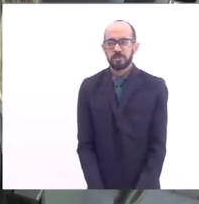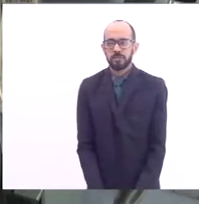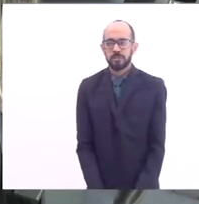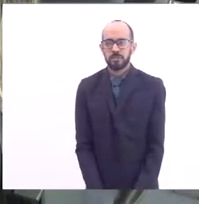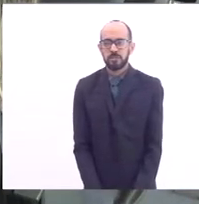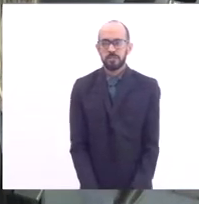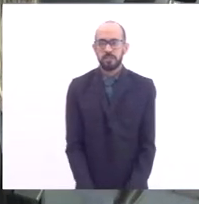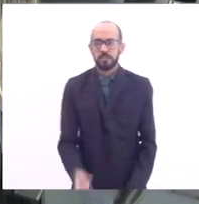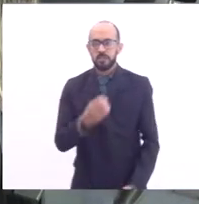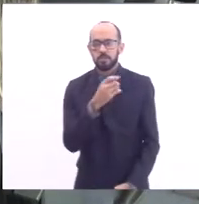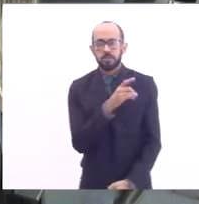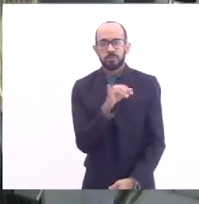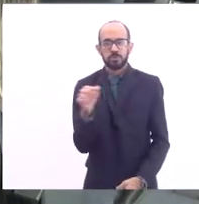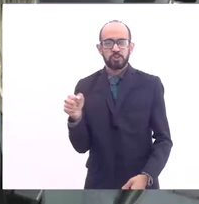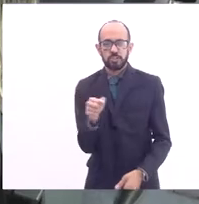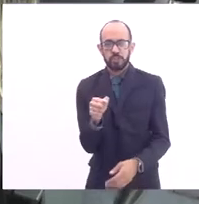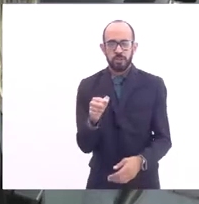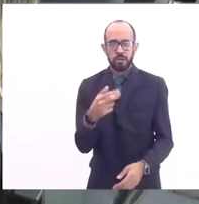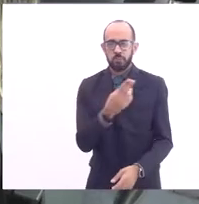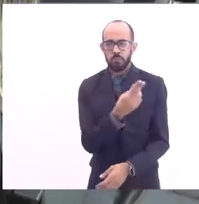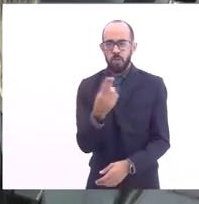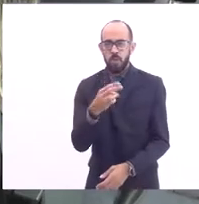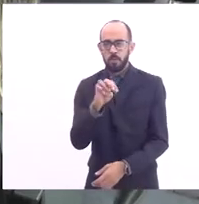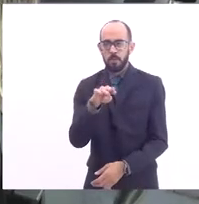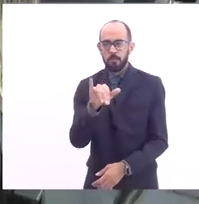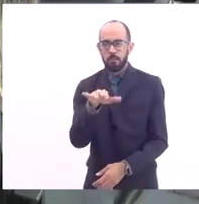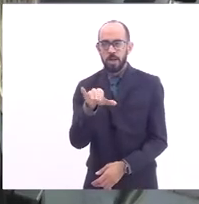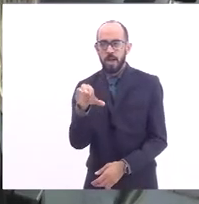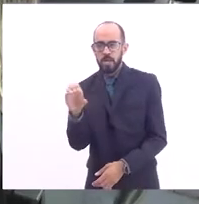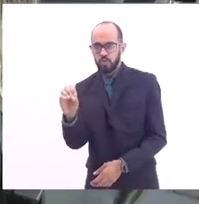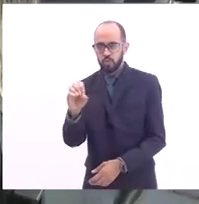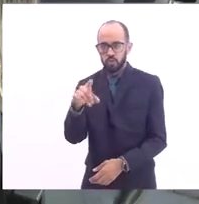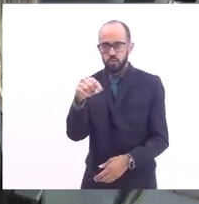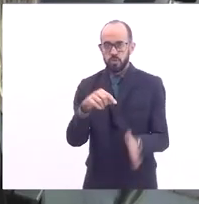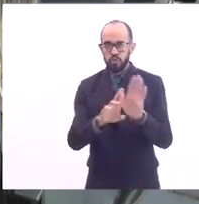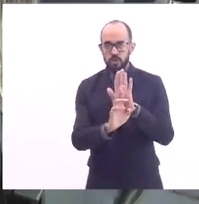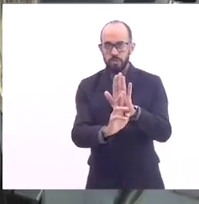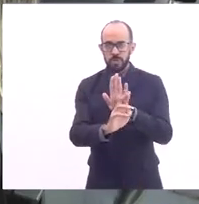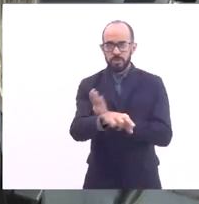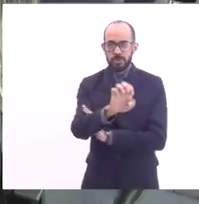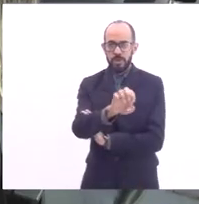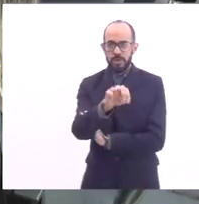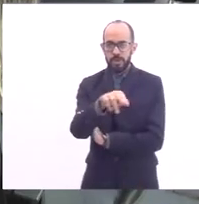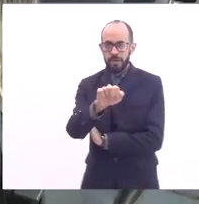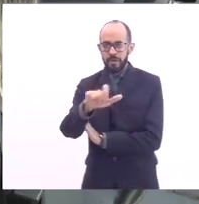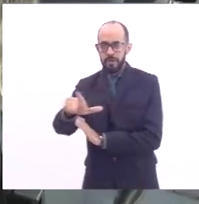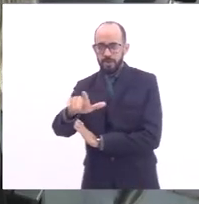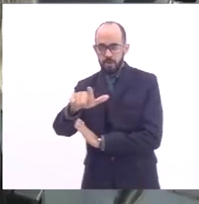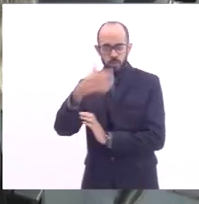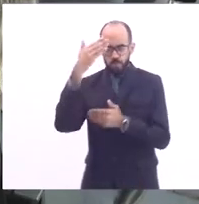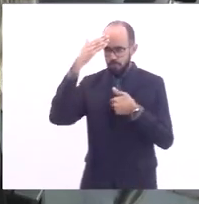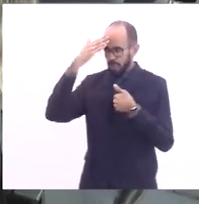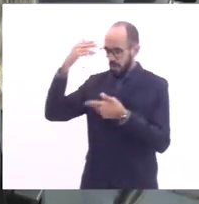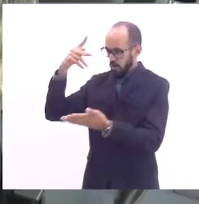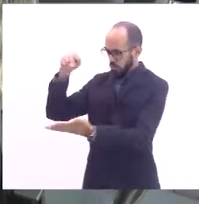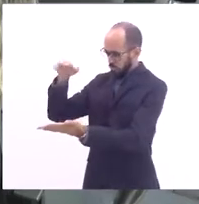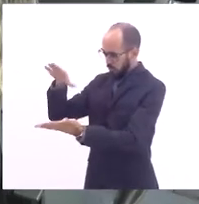Bom dia a todos, meu nome é Márcio, estou representando a Enel Rio. Obrigado aí, deputado Paulo Ramos e toda a